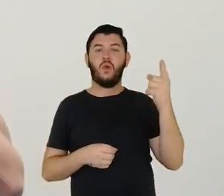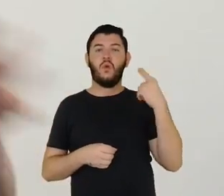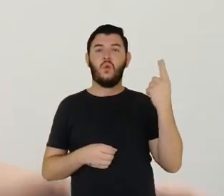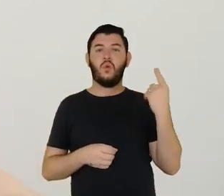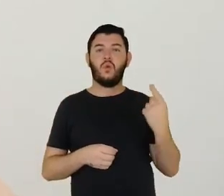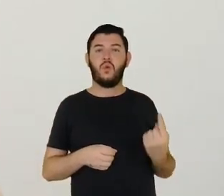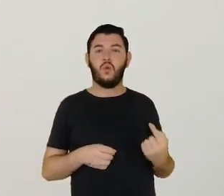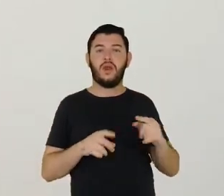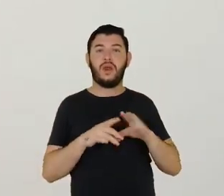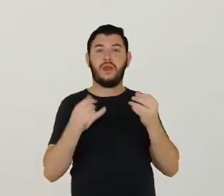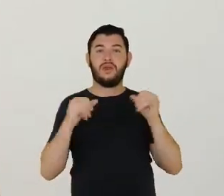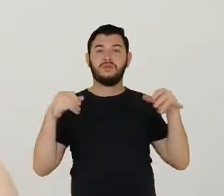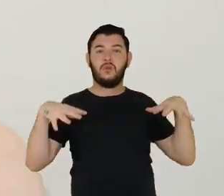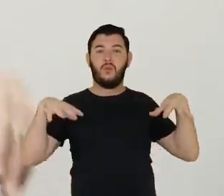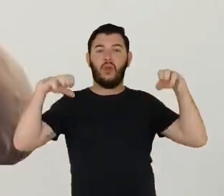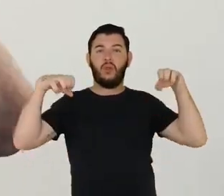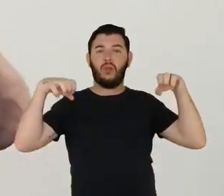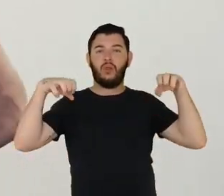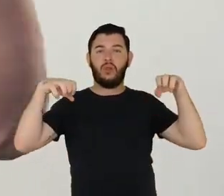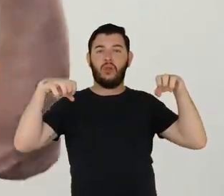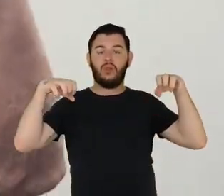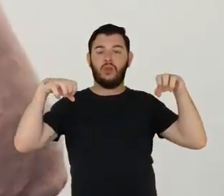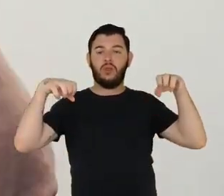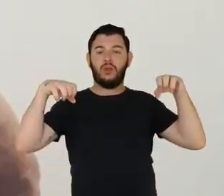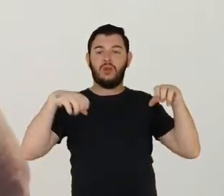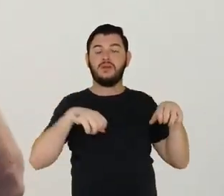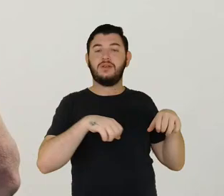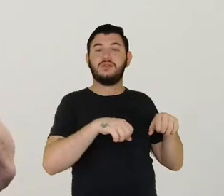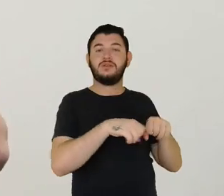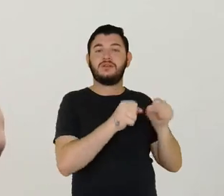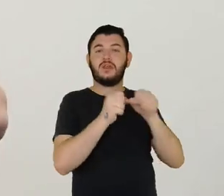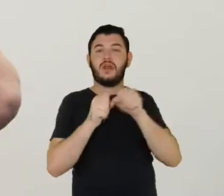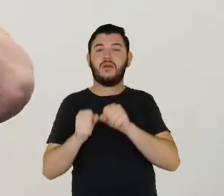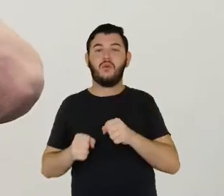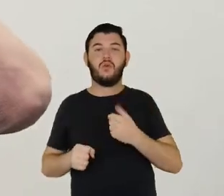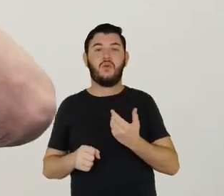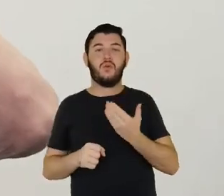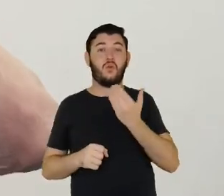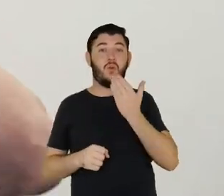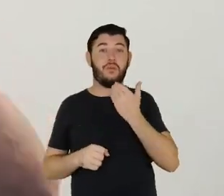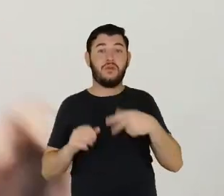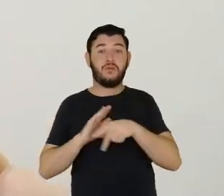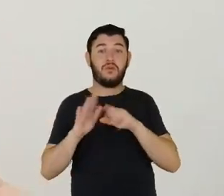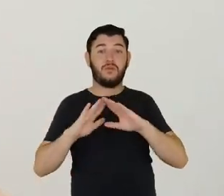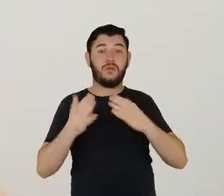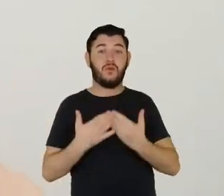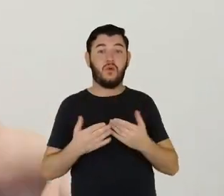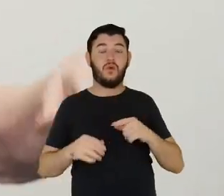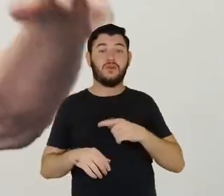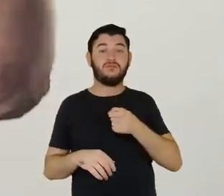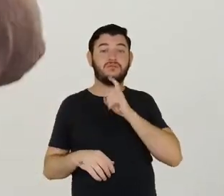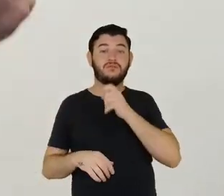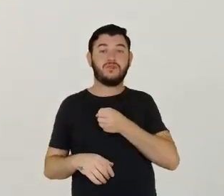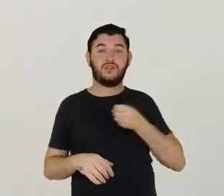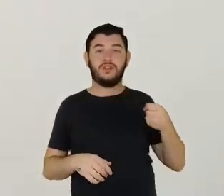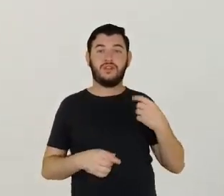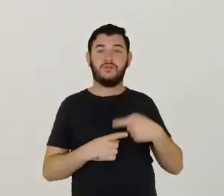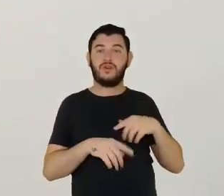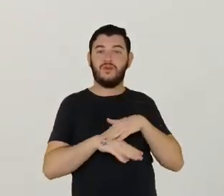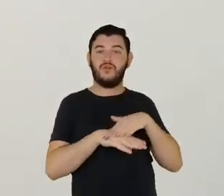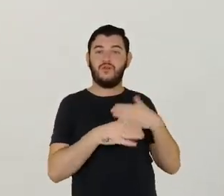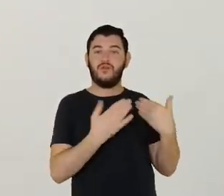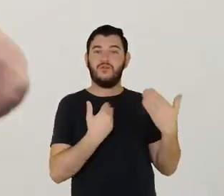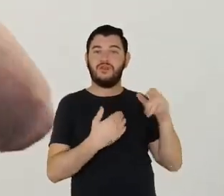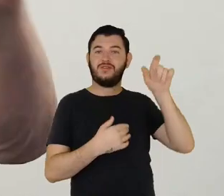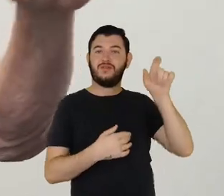estragou toda a comida dos freezers da escola, porque eu falo com a diretora da escola todo dia. Aí veio o furacão 10 dias depois,